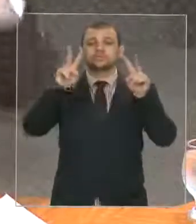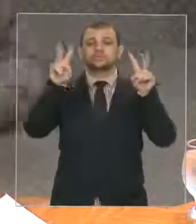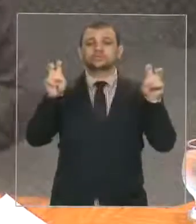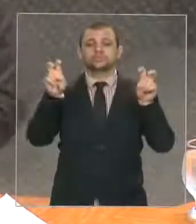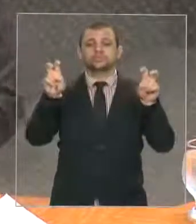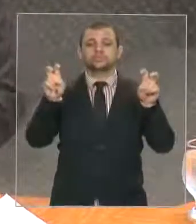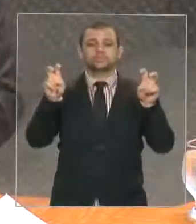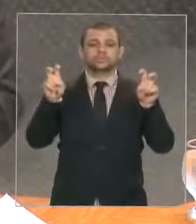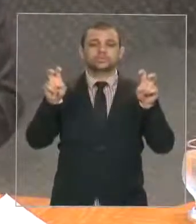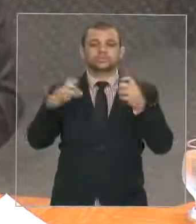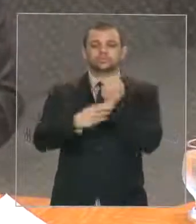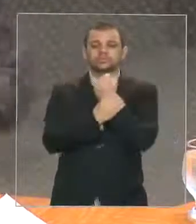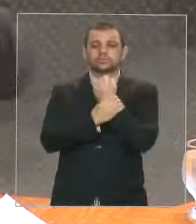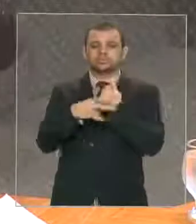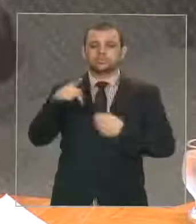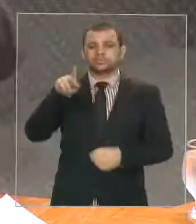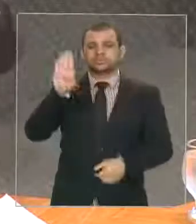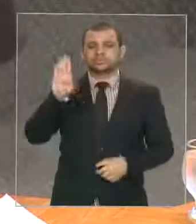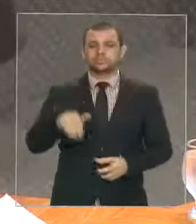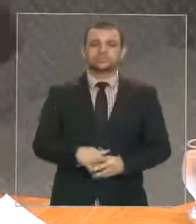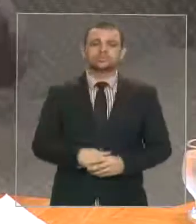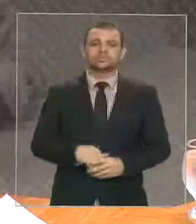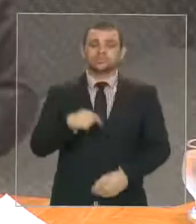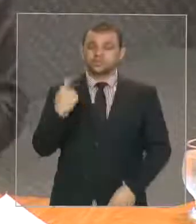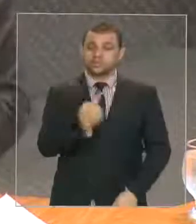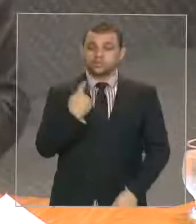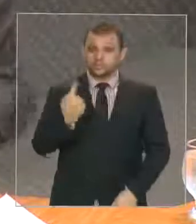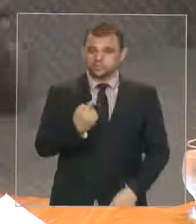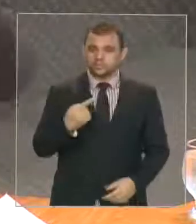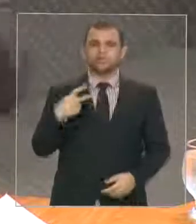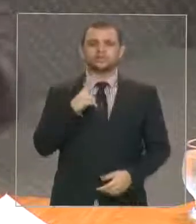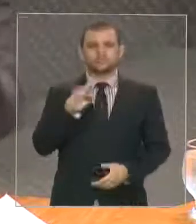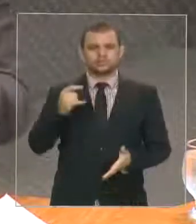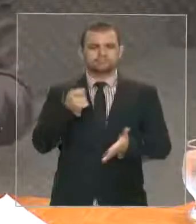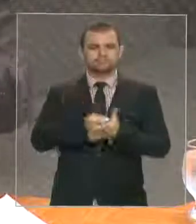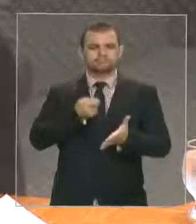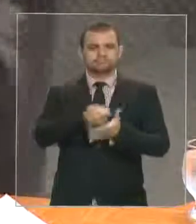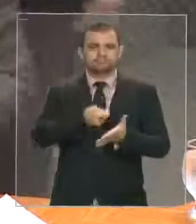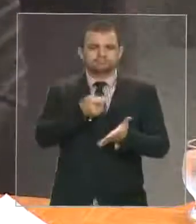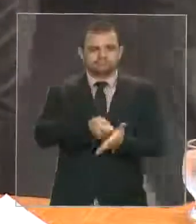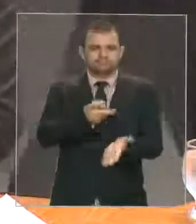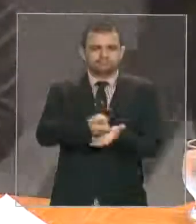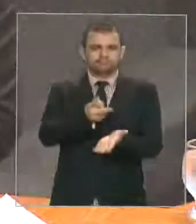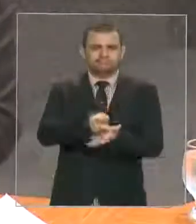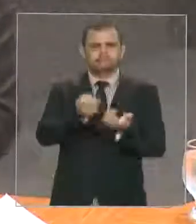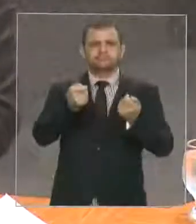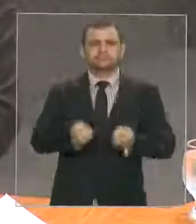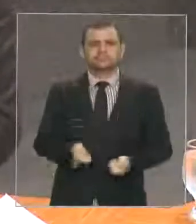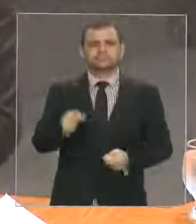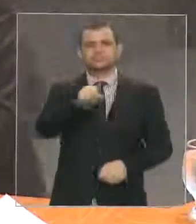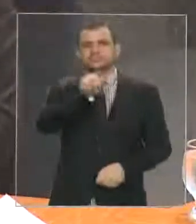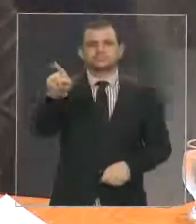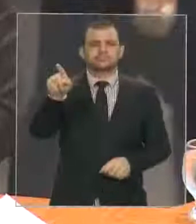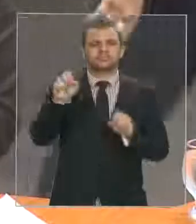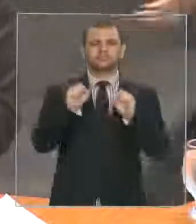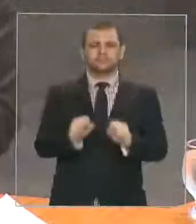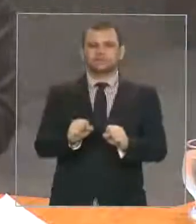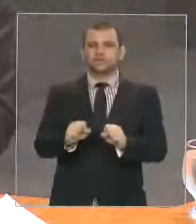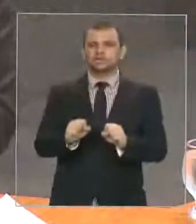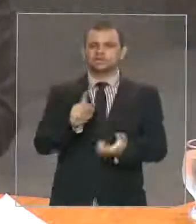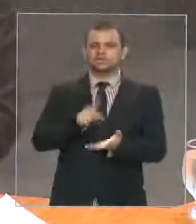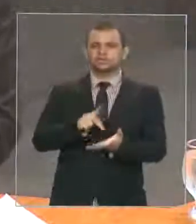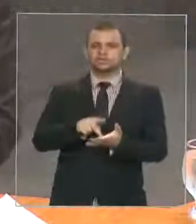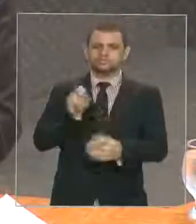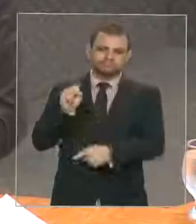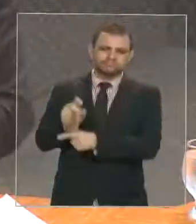questão segurança pública. Nós vamos lutar arduamente para que vocês sejam efetivamente